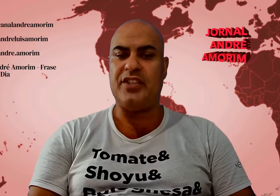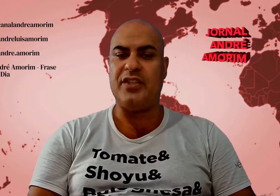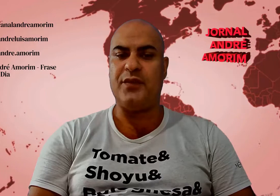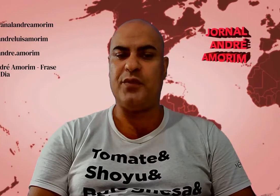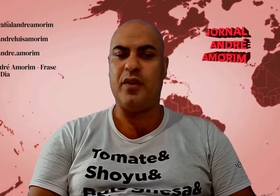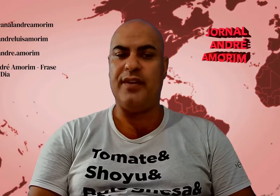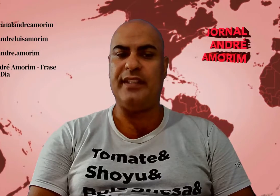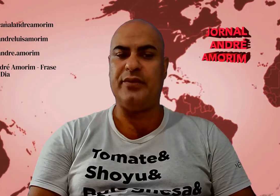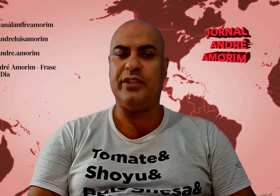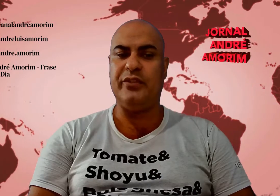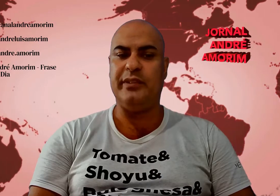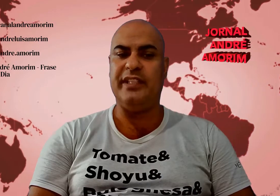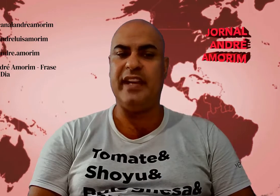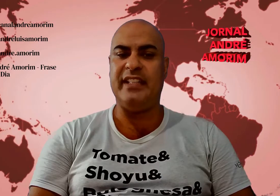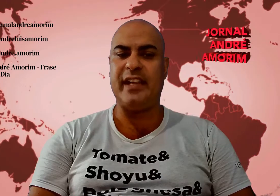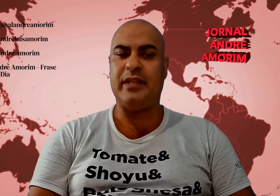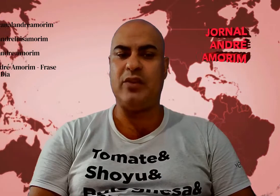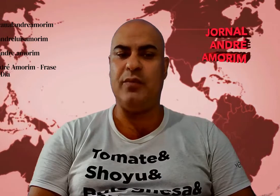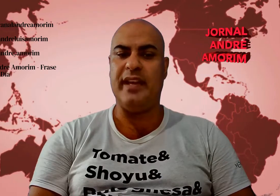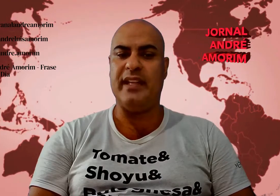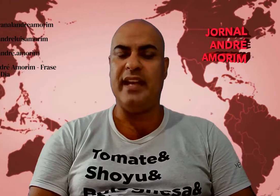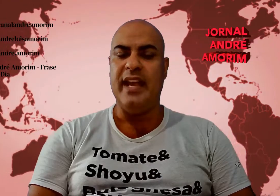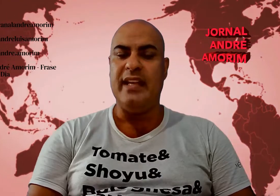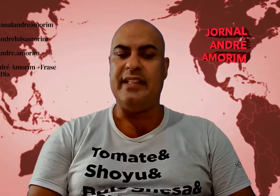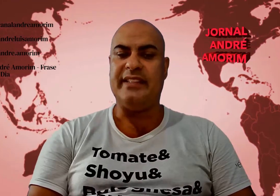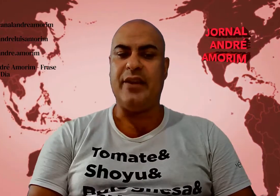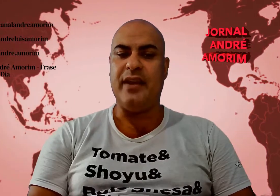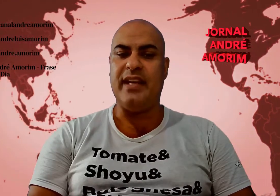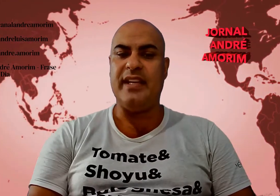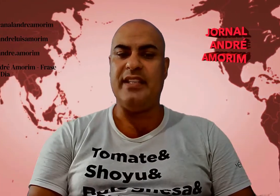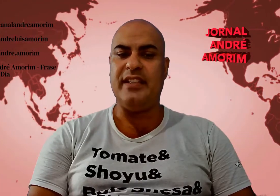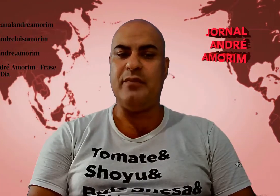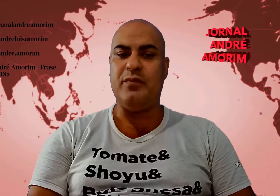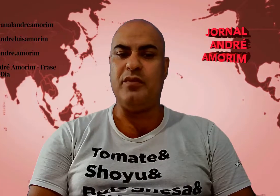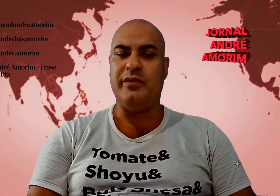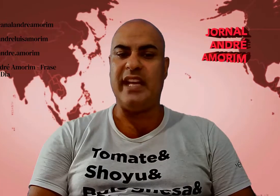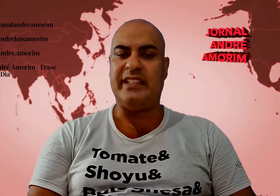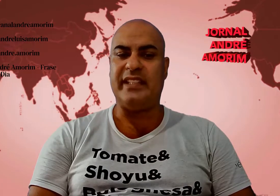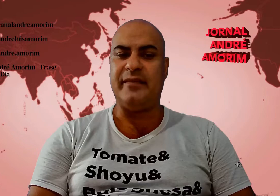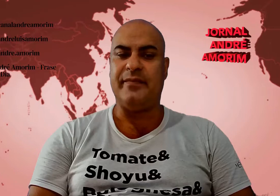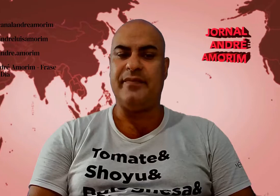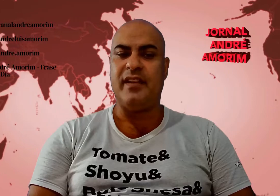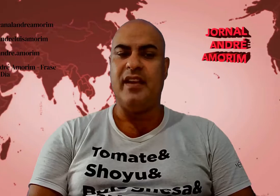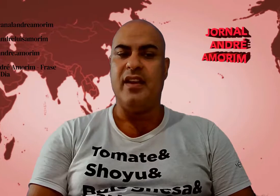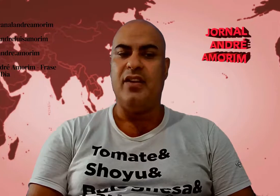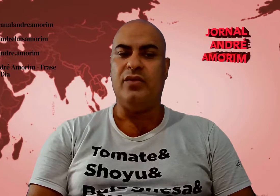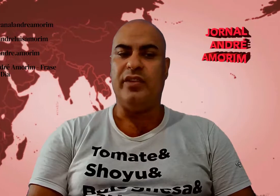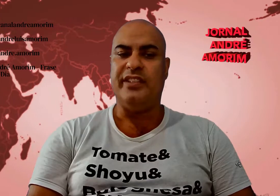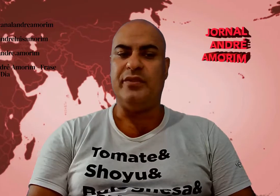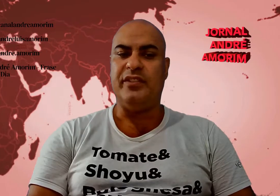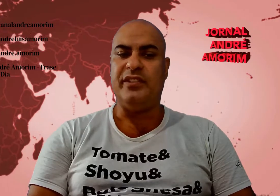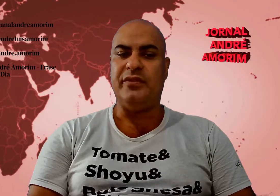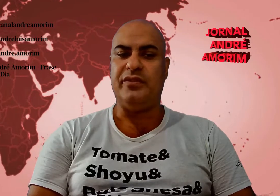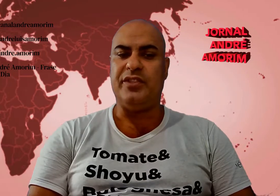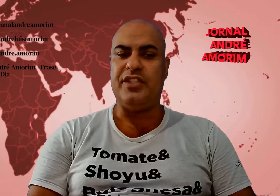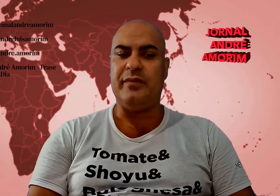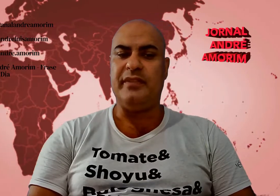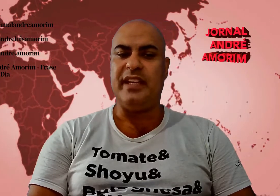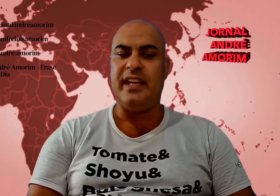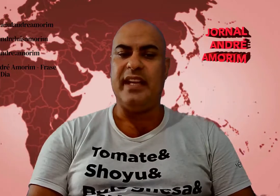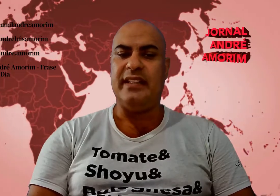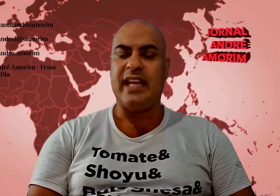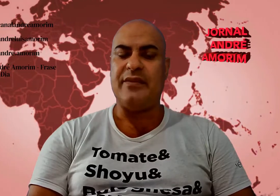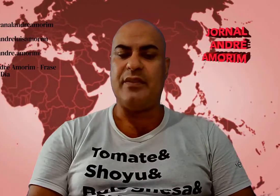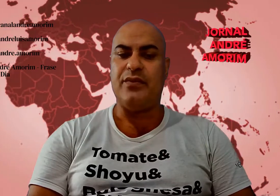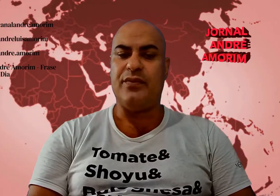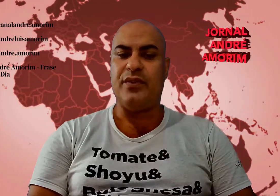antes de uma partida de futebol entre dois clubes rivais da capital romena, Steaua e Dinamo Bucureste. Torcedores dos dois